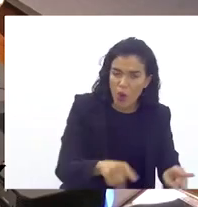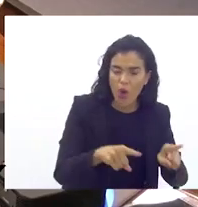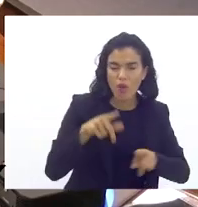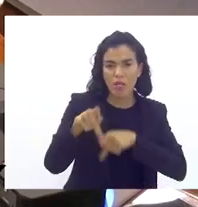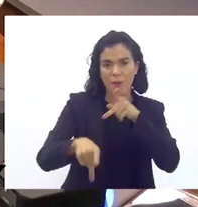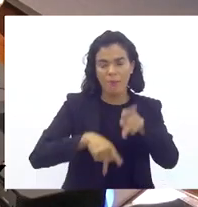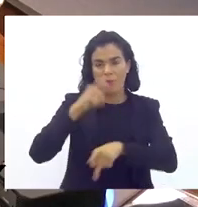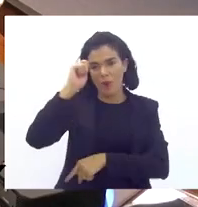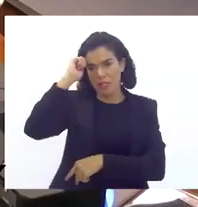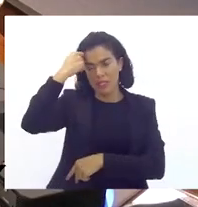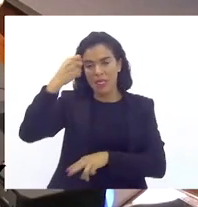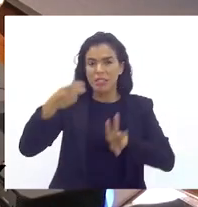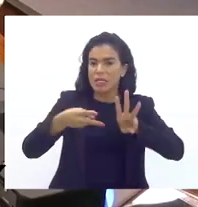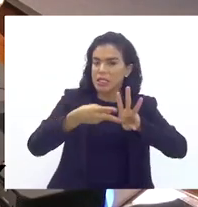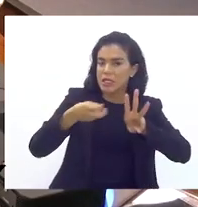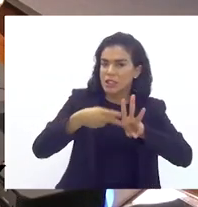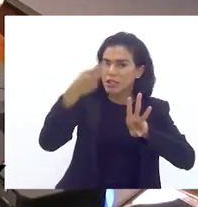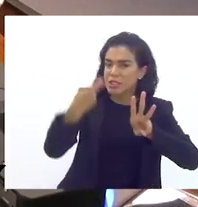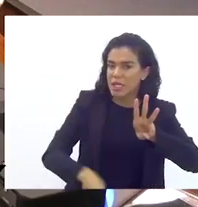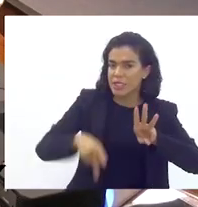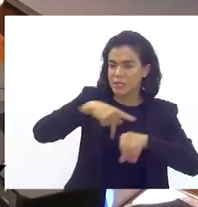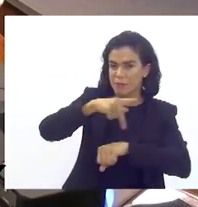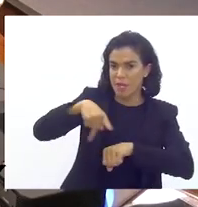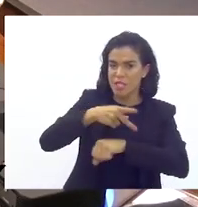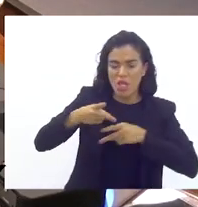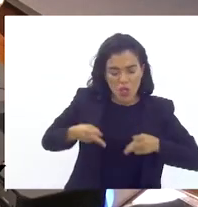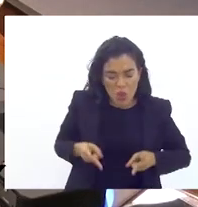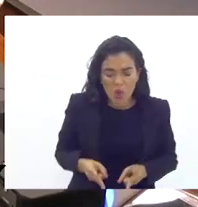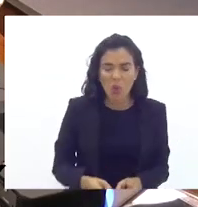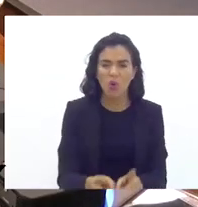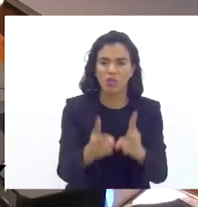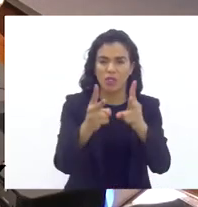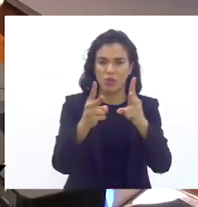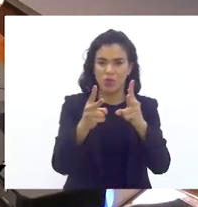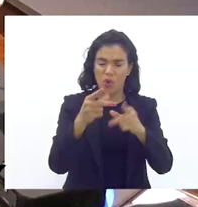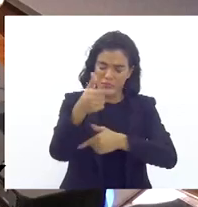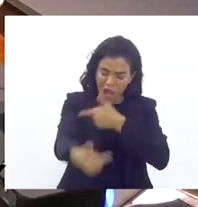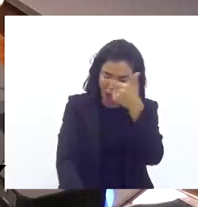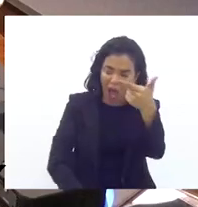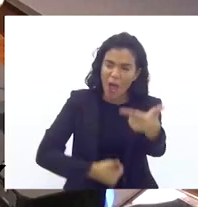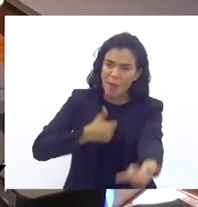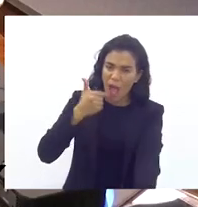o povo negro e o povo aí e continua cometendo